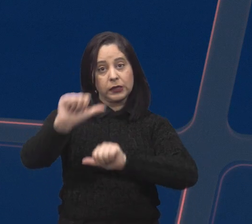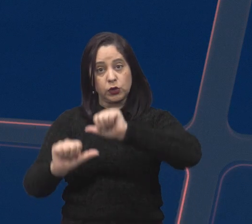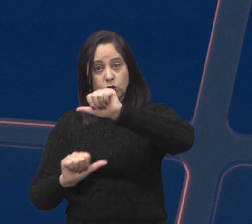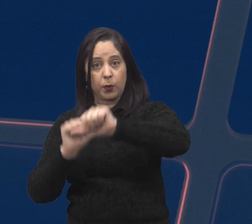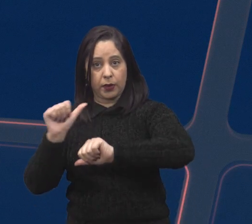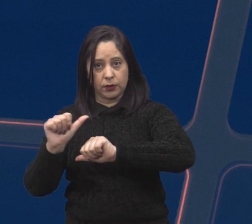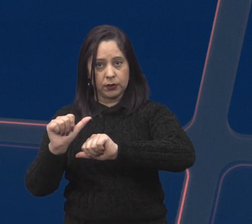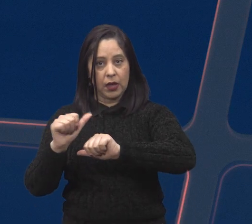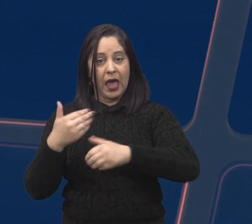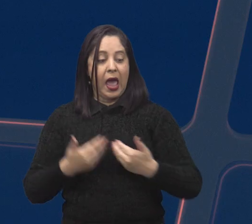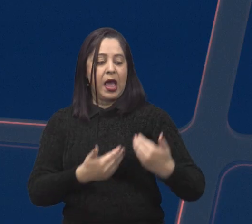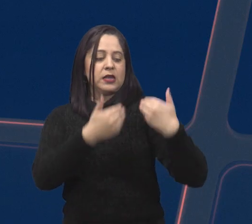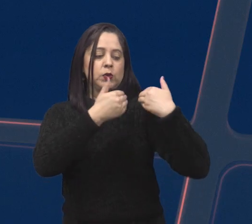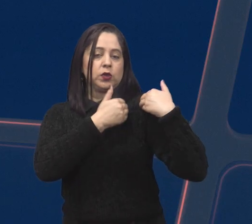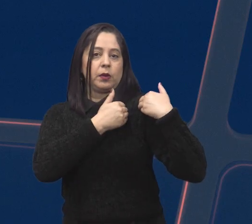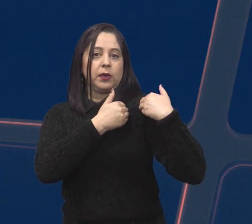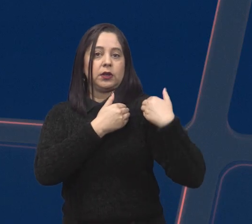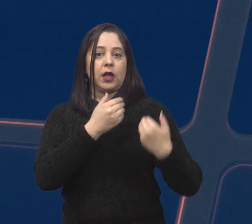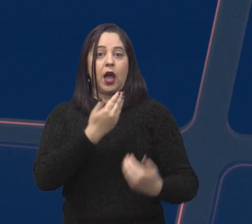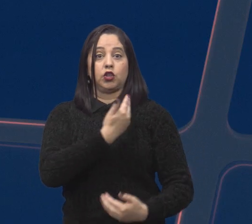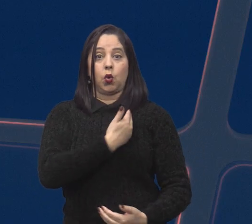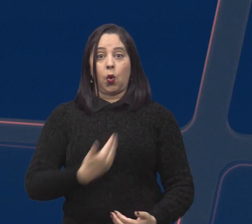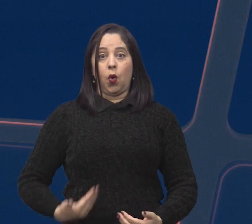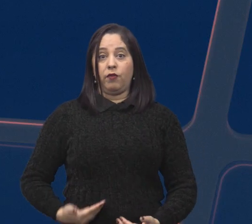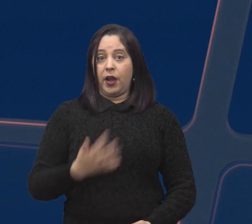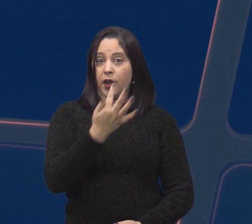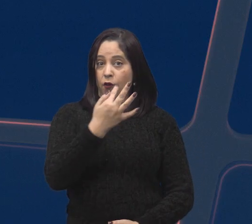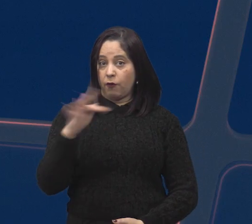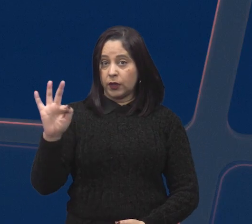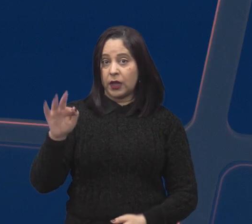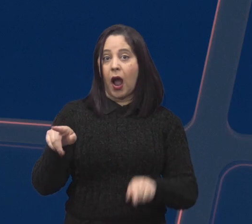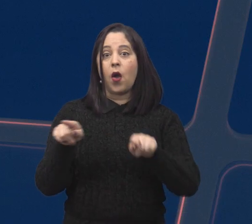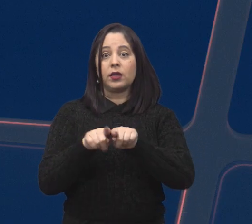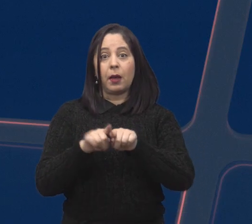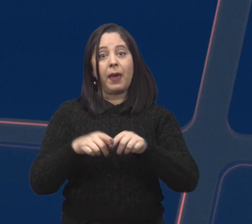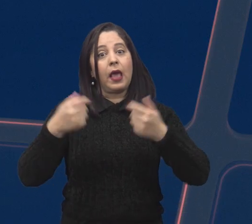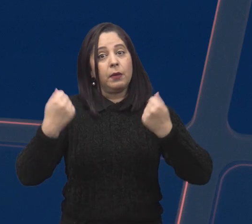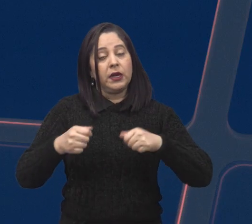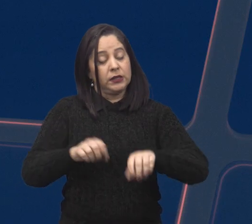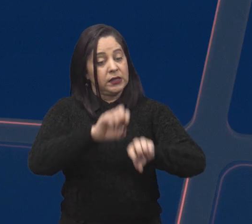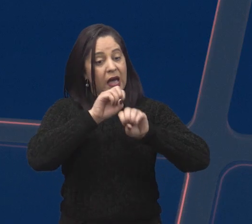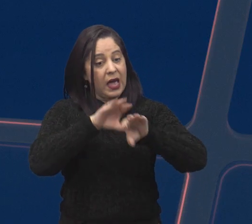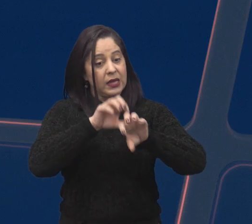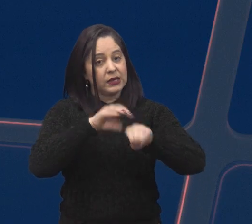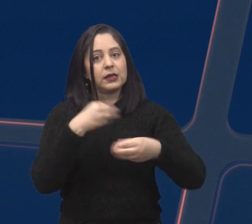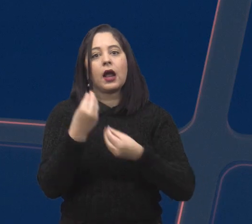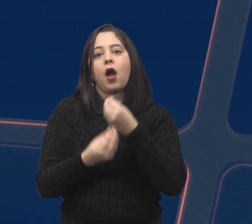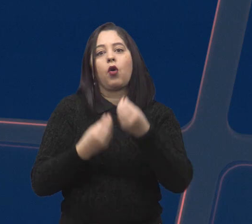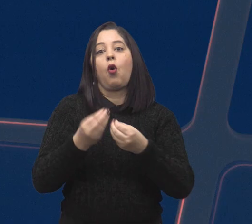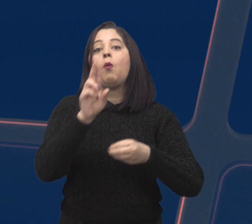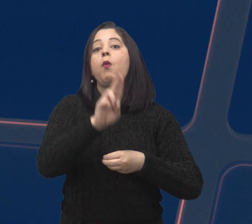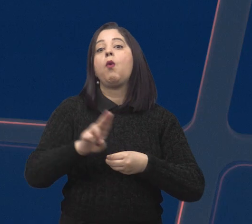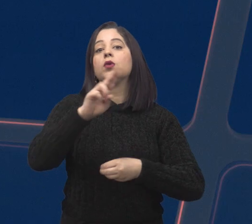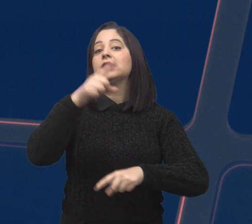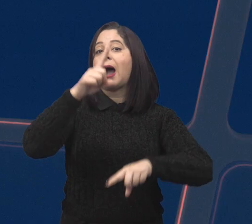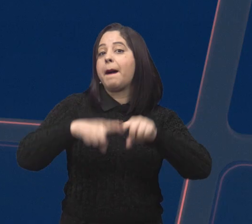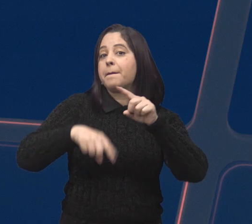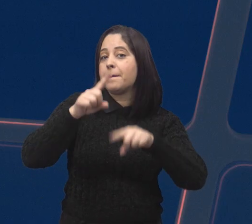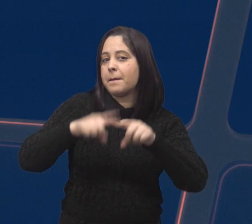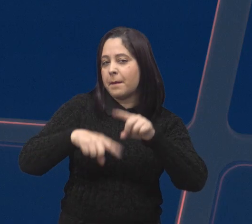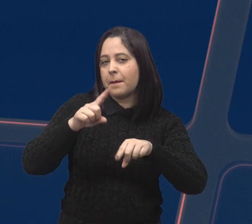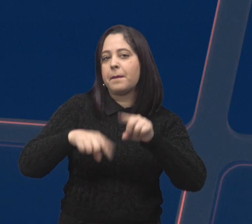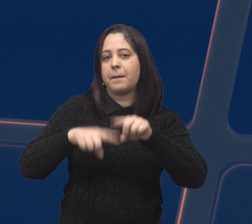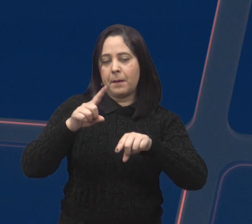placas deve ser feita pelo governo federal, que também terá de disciplinar como atualizar o material de